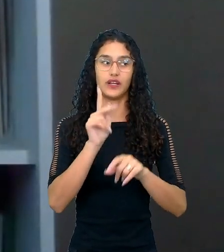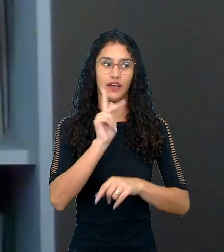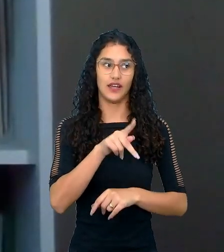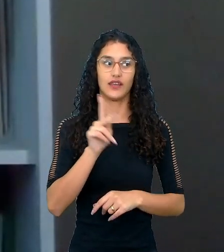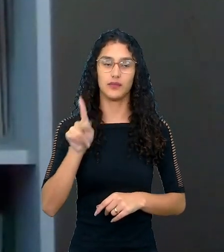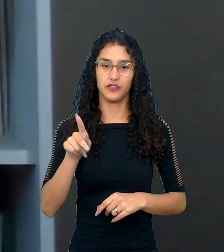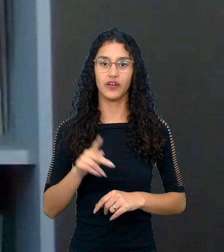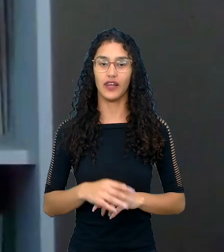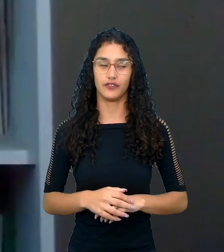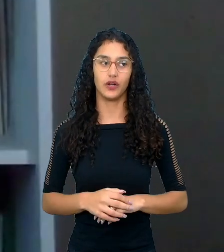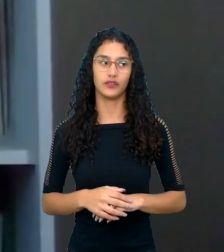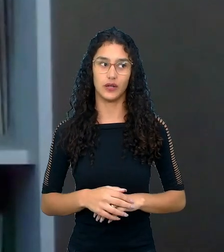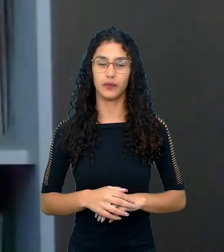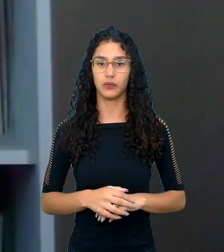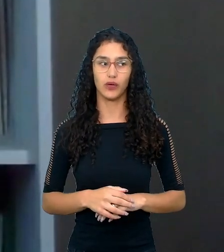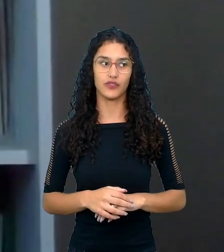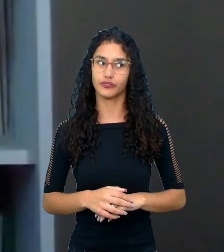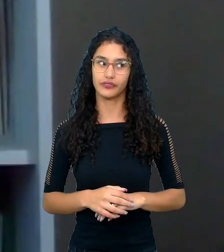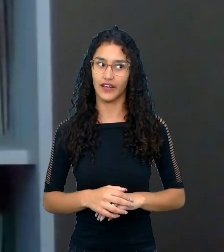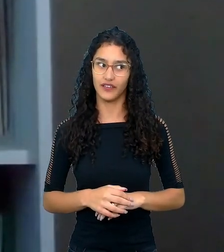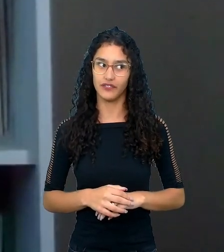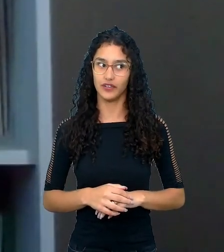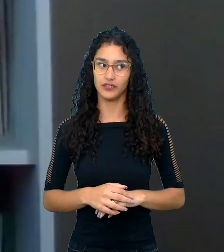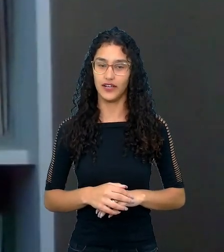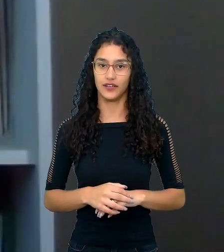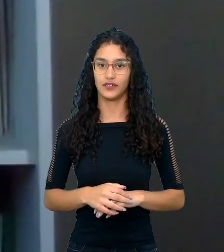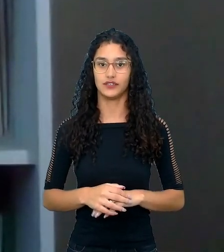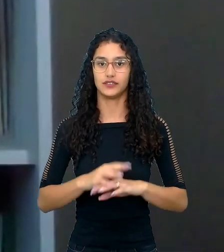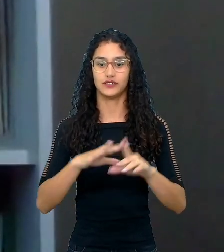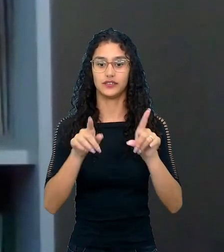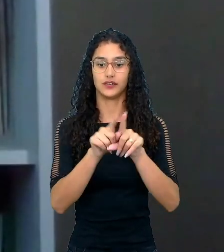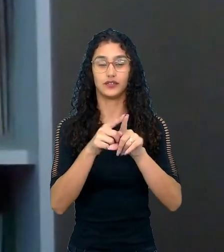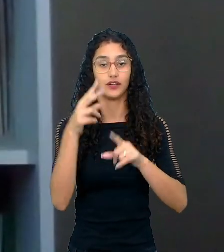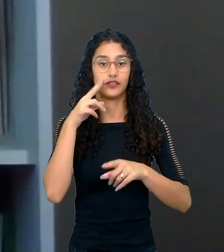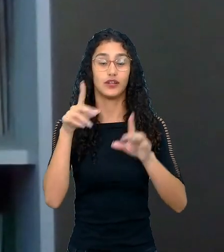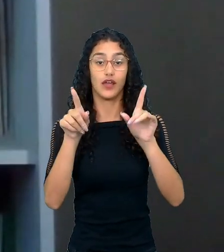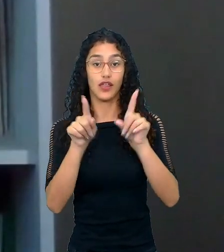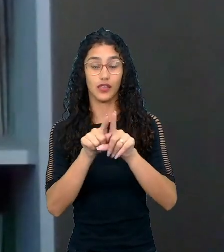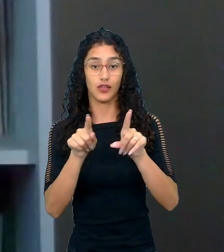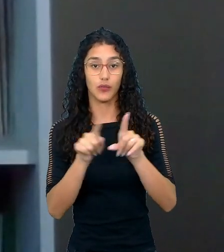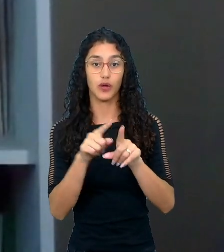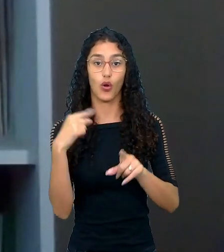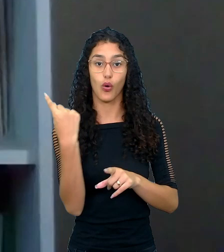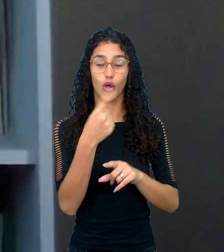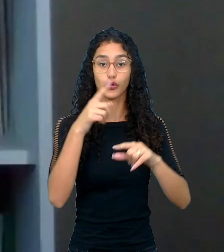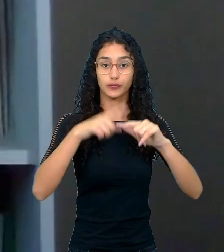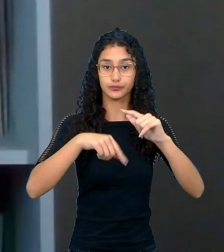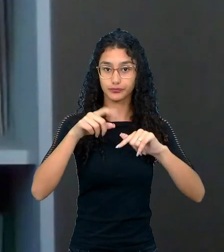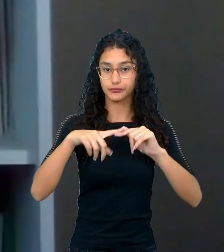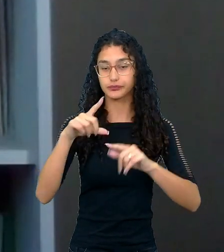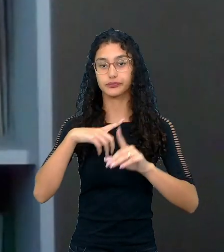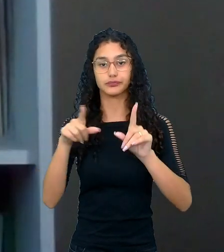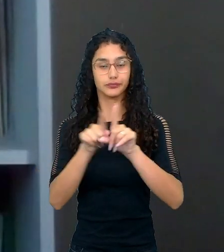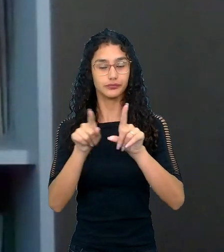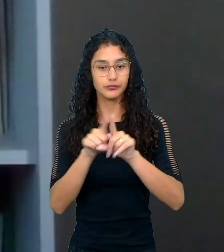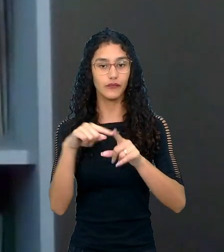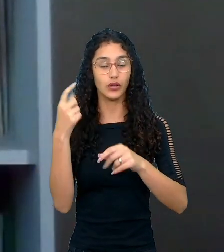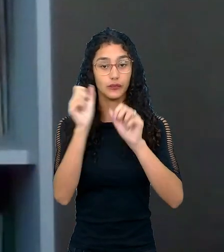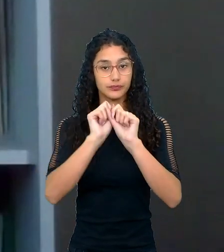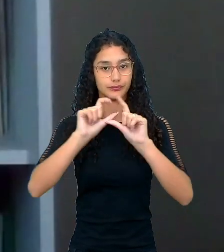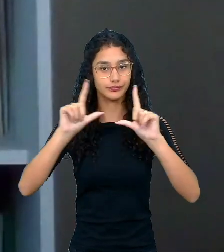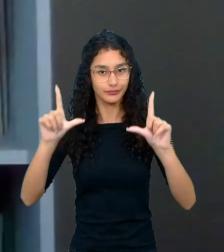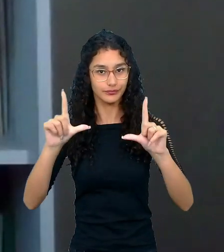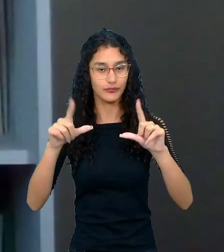e gosto bastante, tá bom? Então, vamos aqui compartilhar os nossos materiais aqui, a nossa